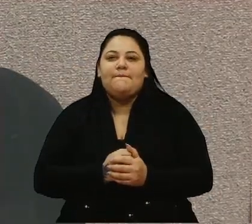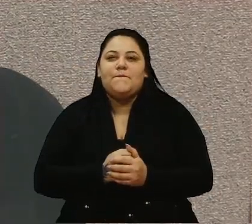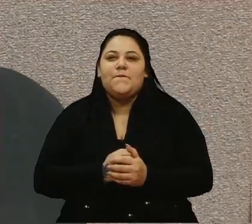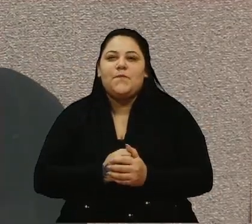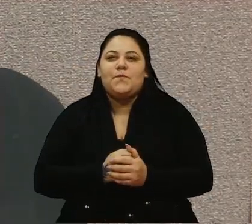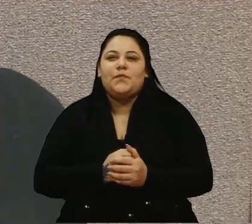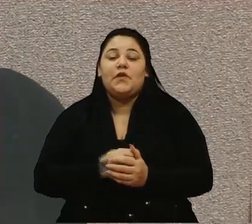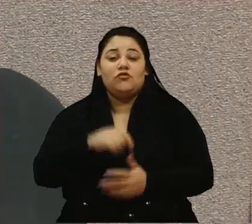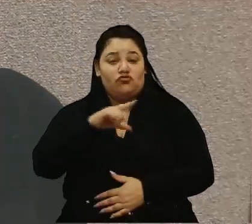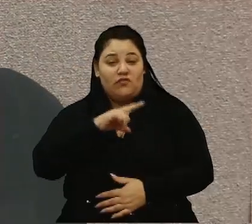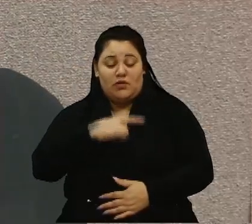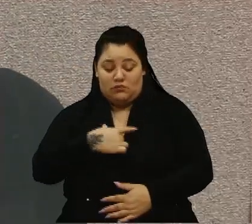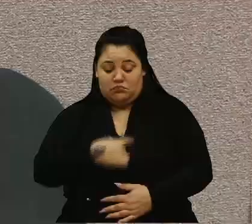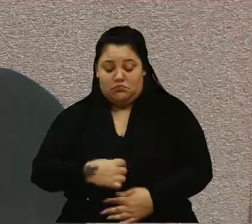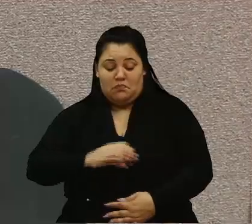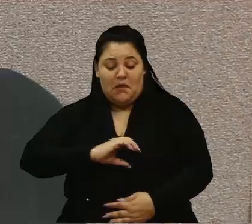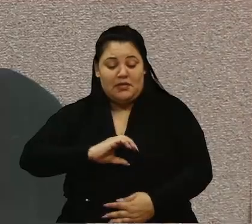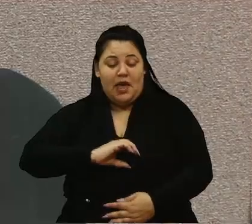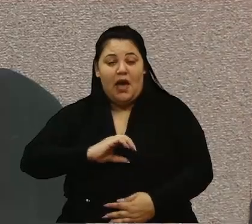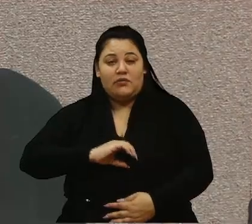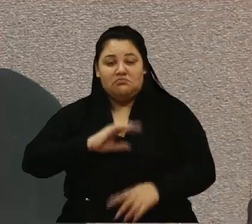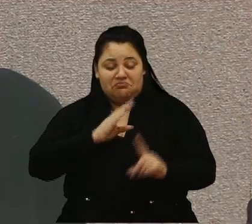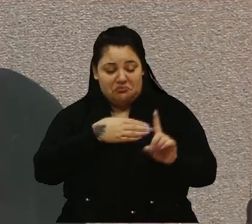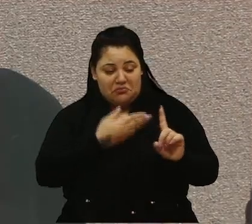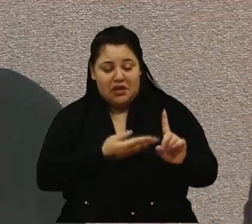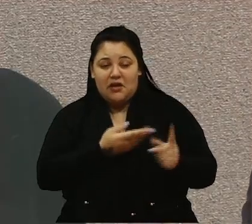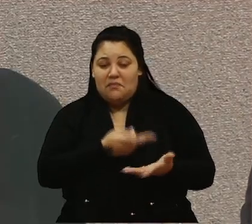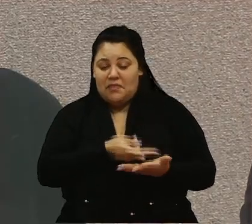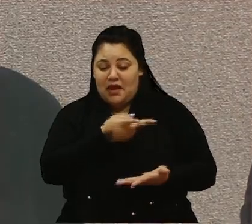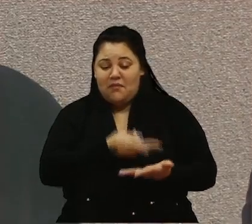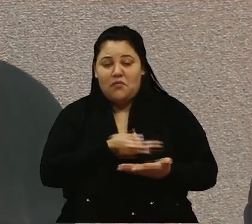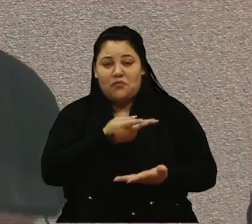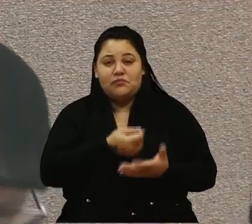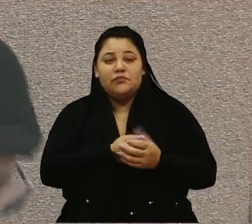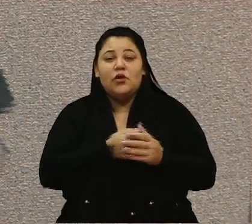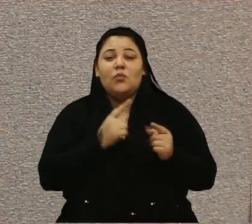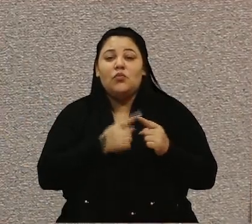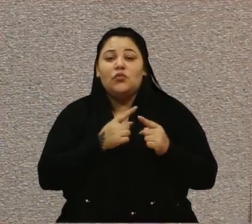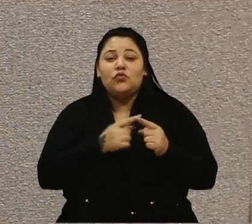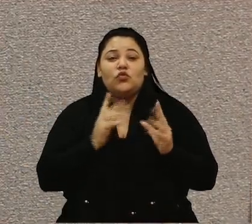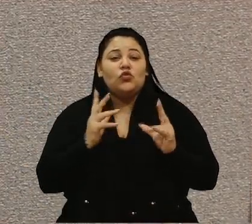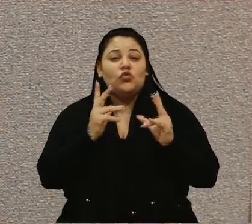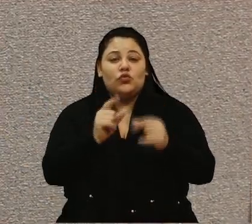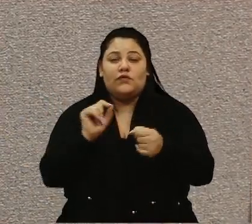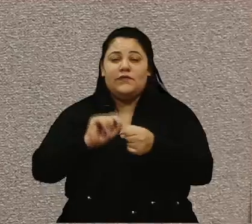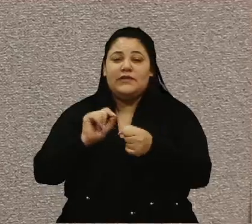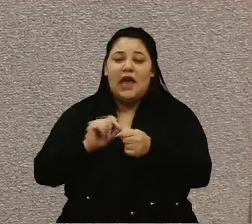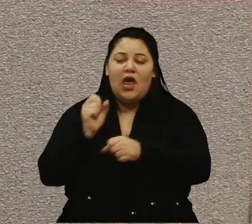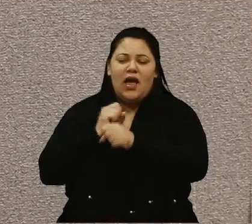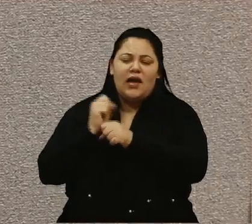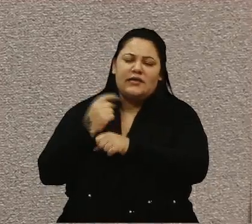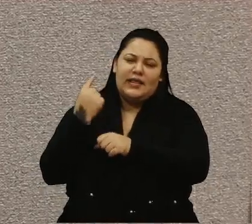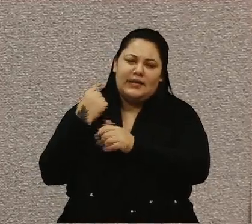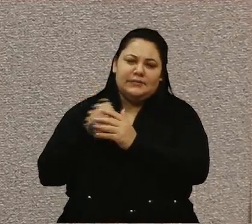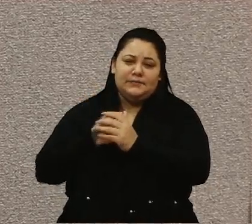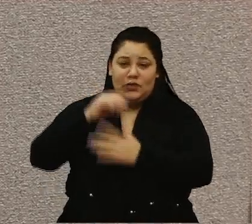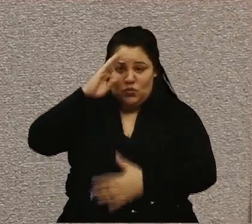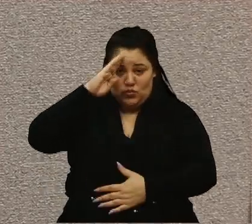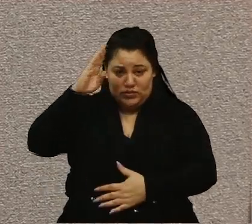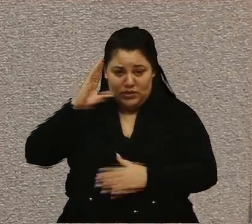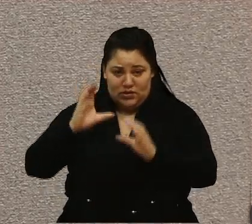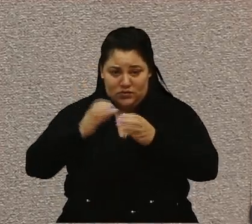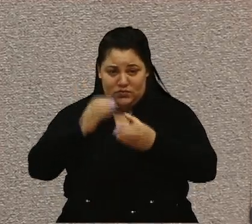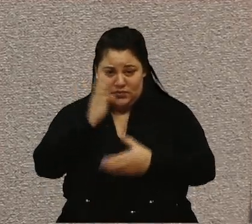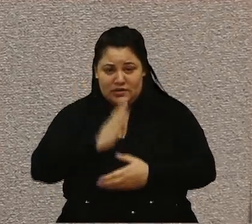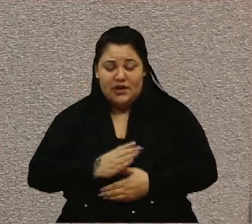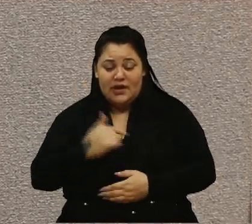Ganharam medalhas, condecorações pelos seus feitos históricos. E o Exército Brasileiro, aqui eu falo